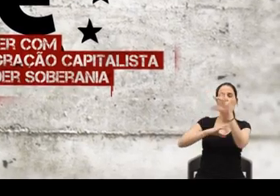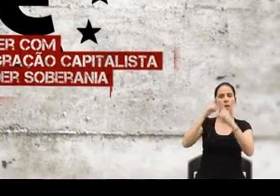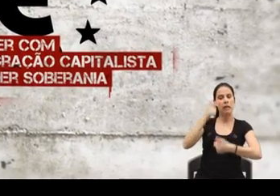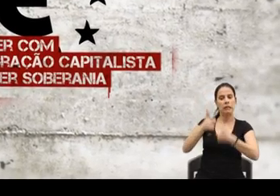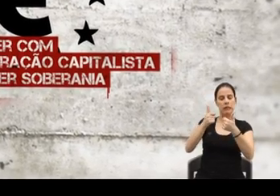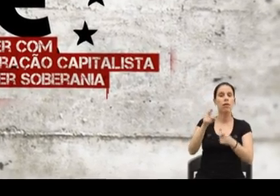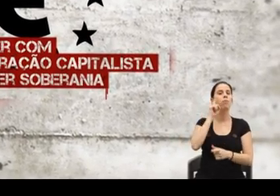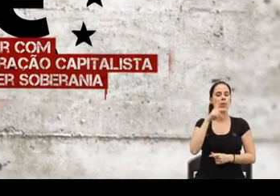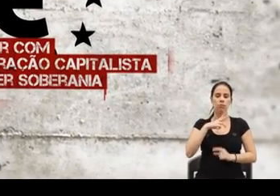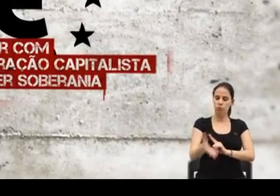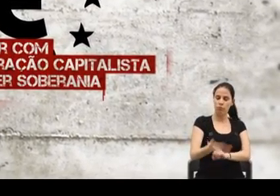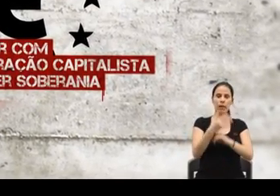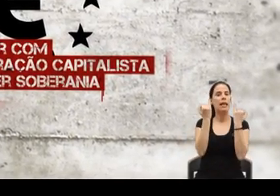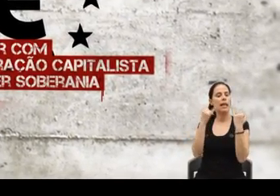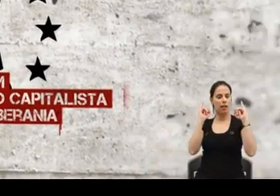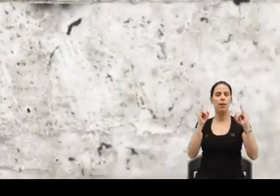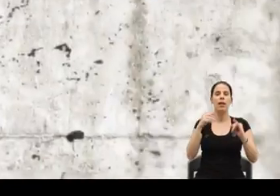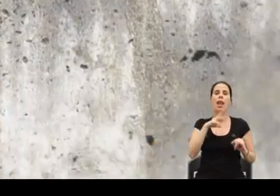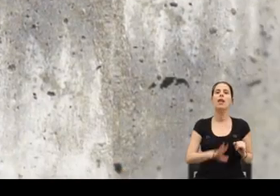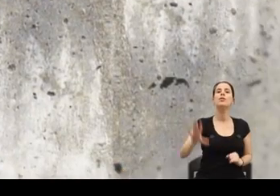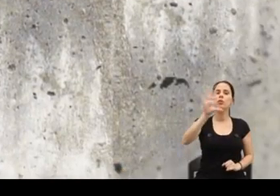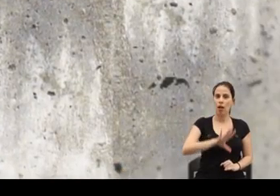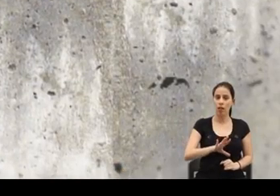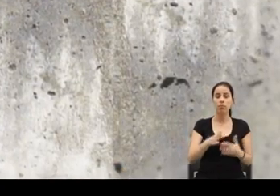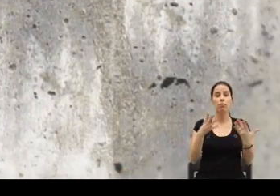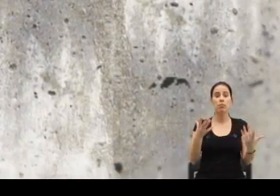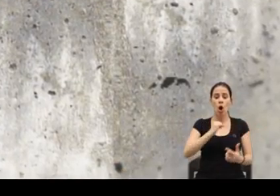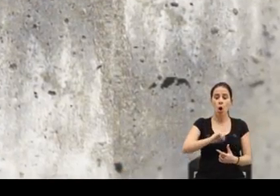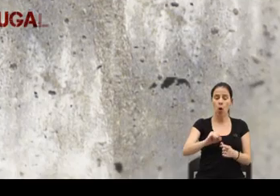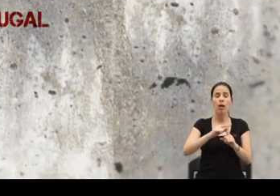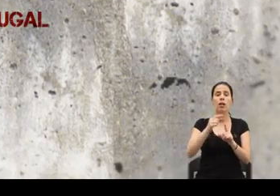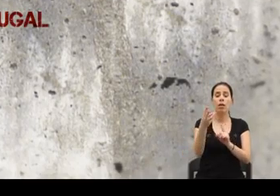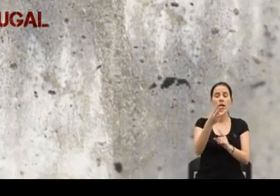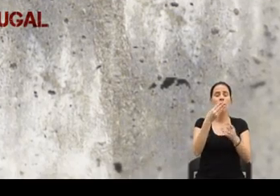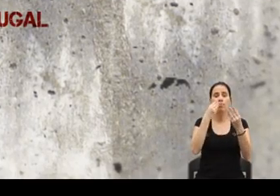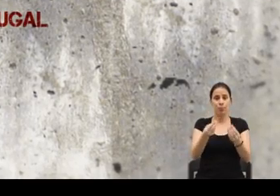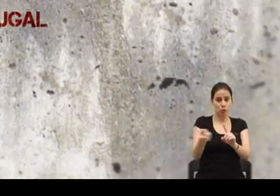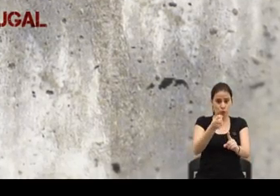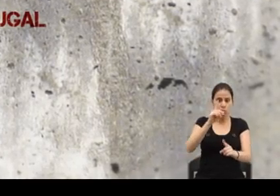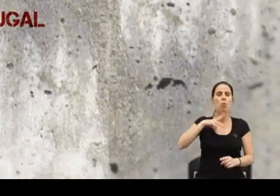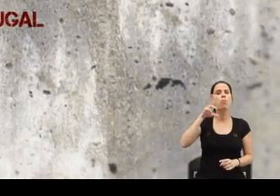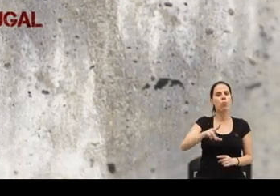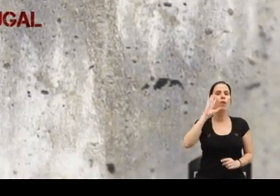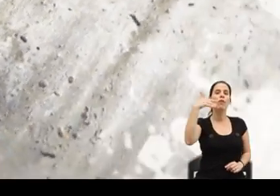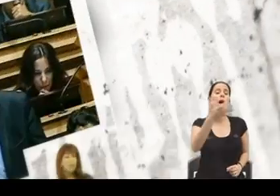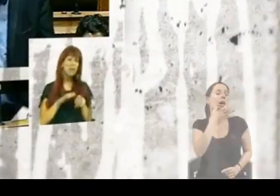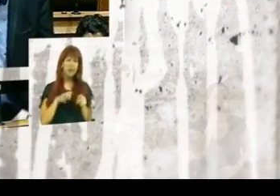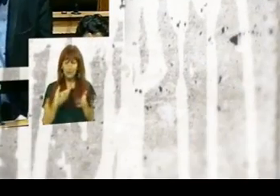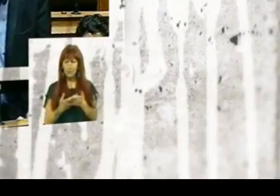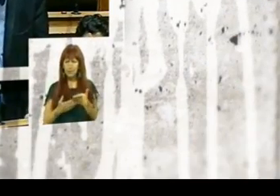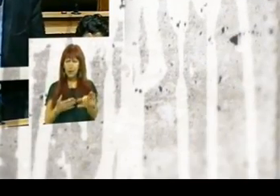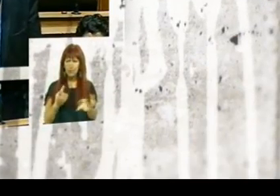defender a soberania e a independência nacionais. Contra o pacto de agressão, lutar por um Portugal com o futuro.